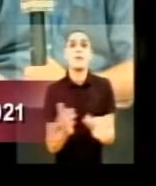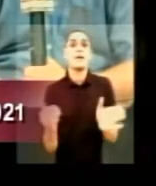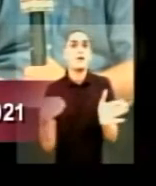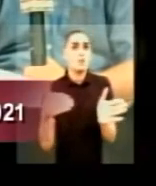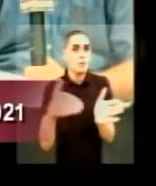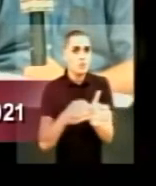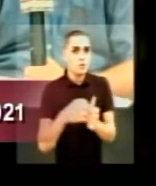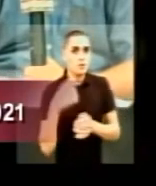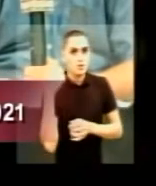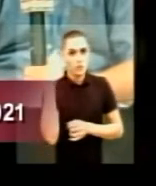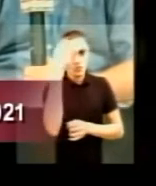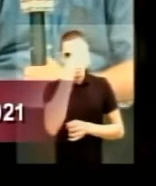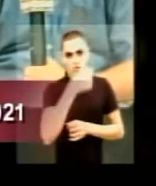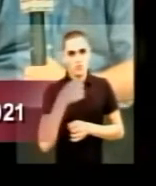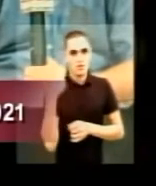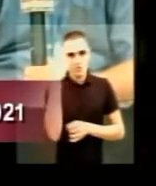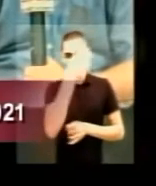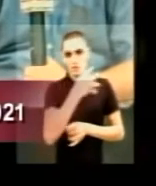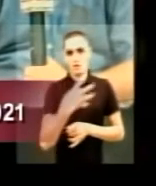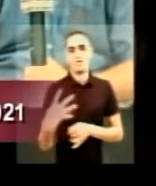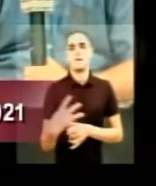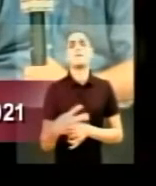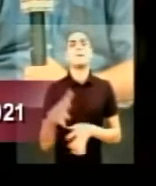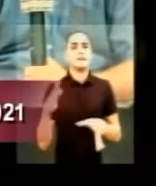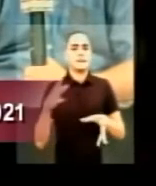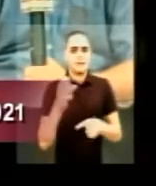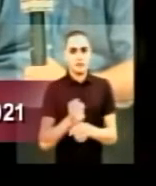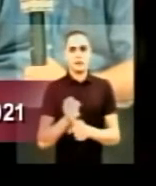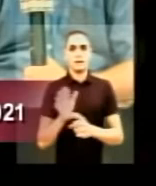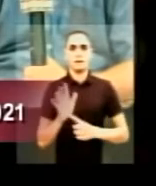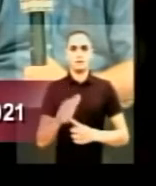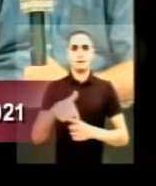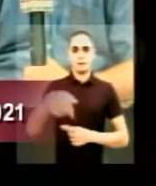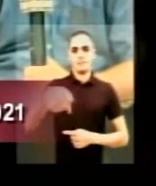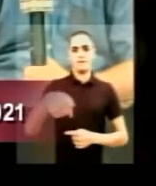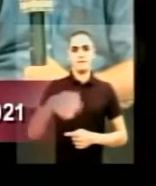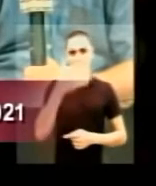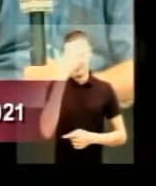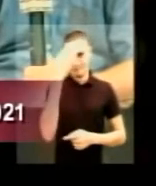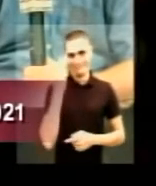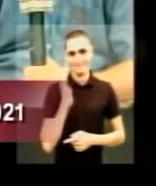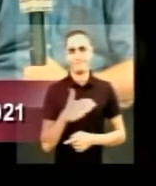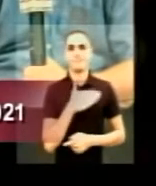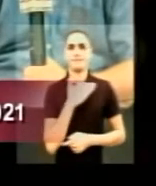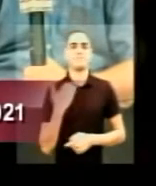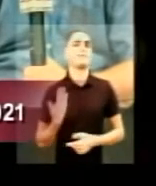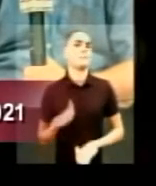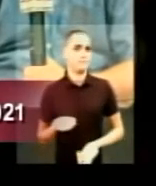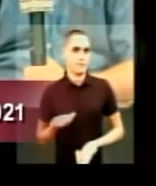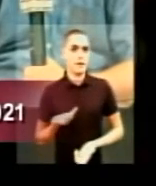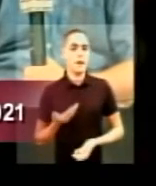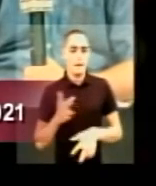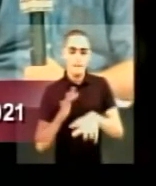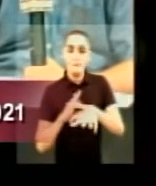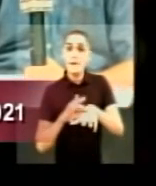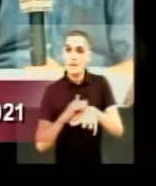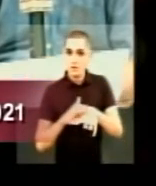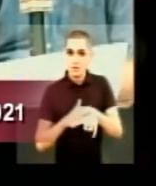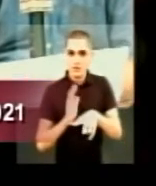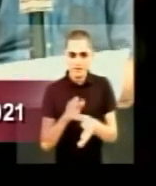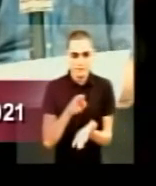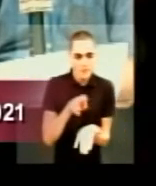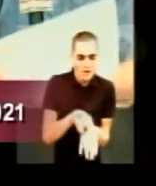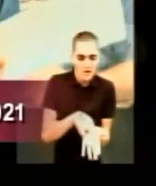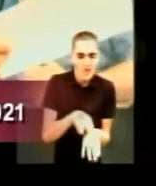totalizamos mais 7 óbitos. Não são casos recentes, são casos de pacientes que já estavam